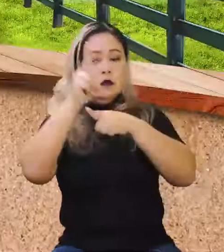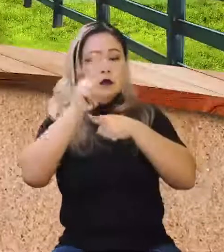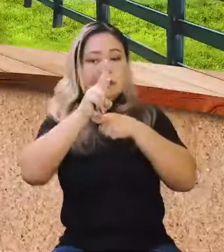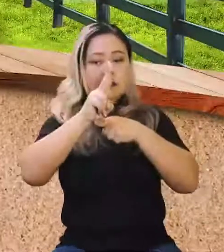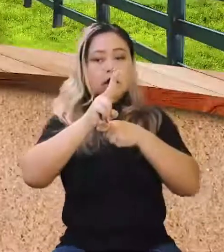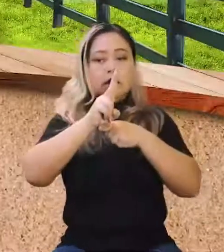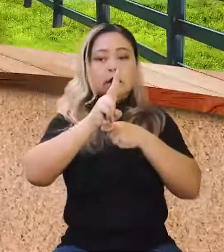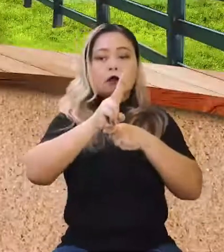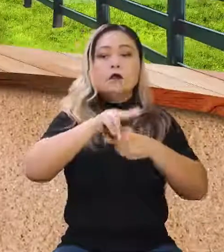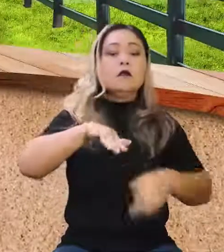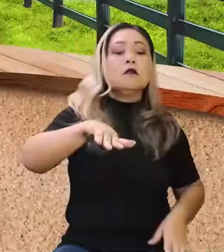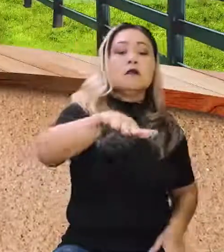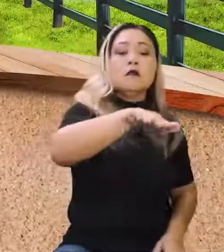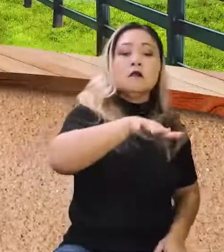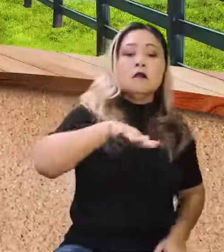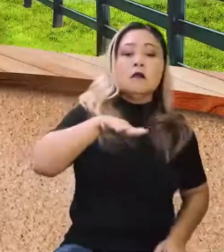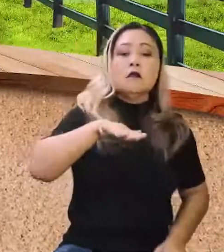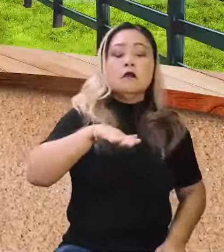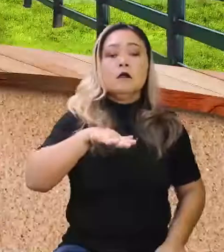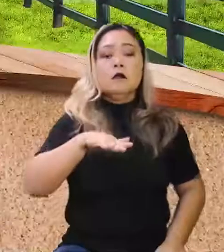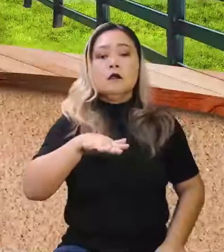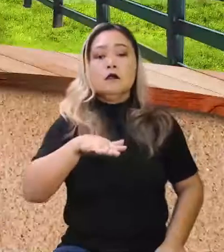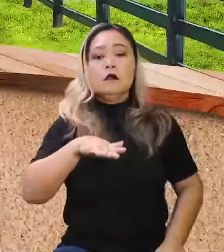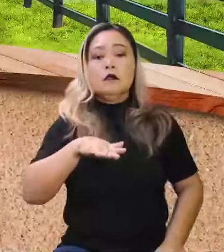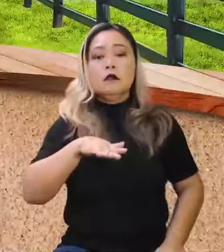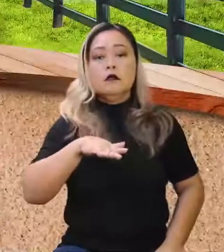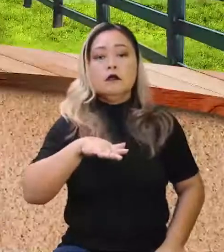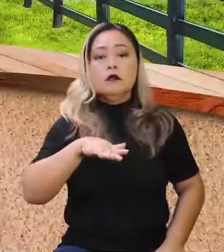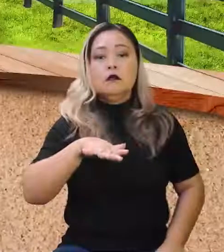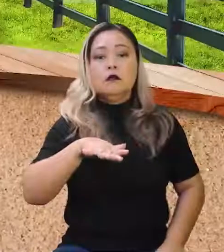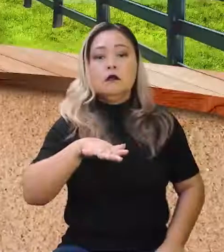a gente vai ver o mercado, né? O mercado